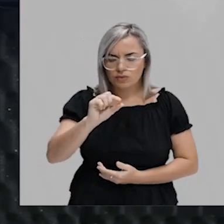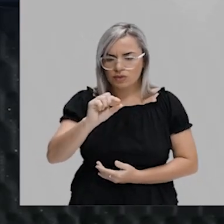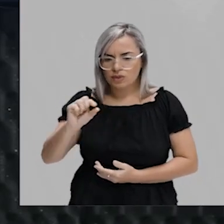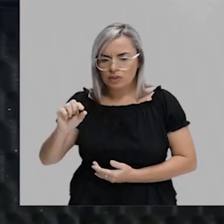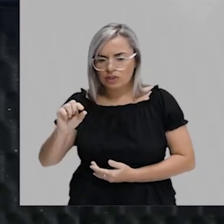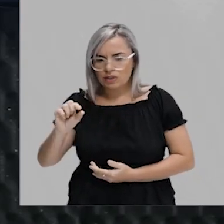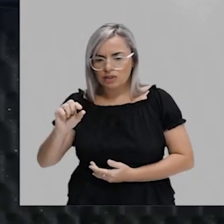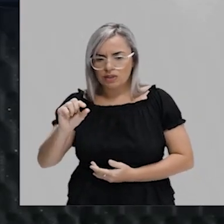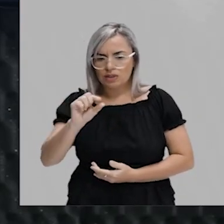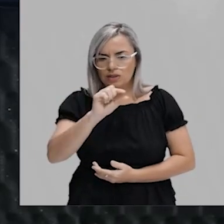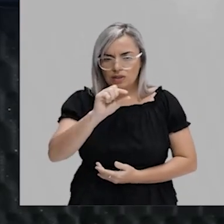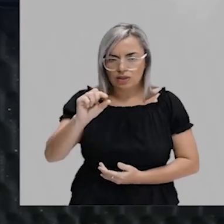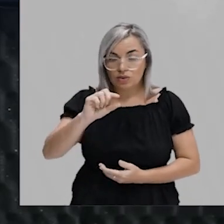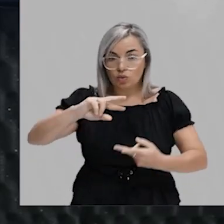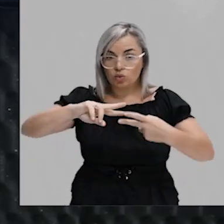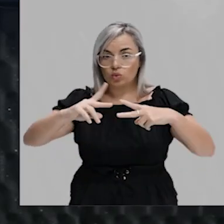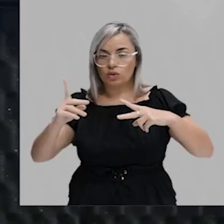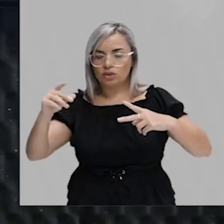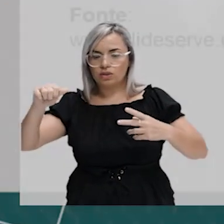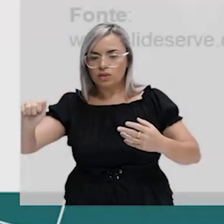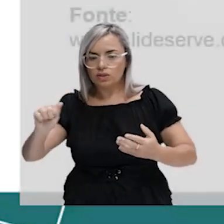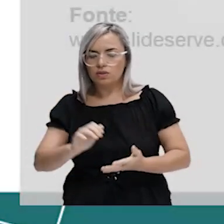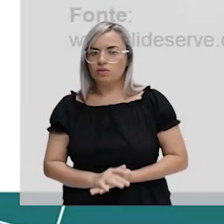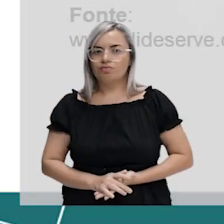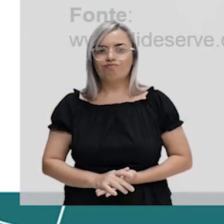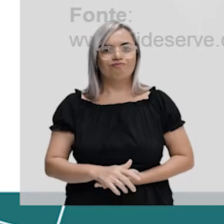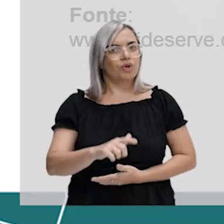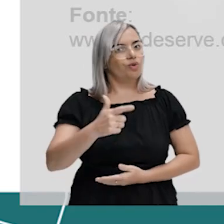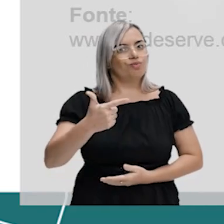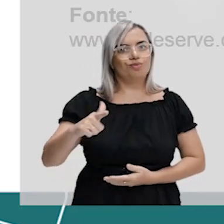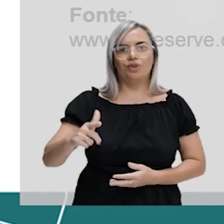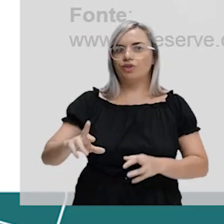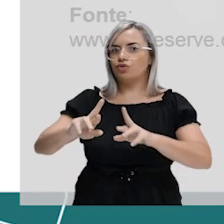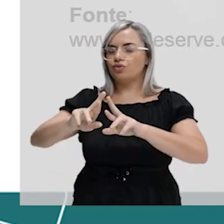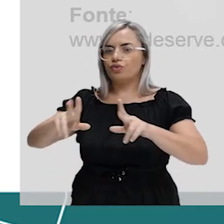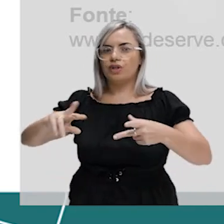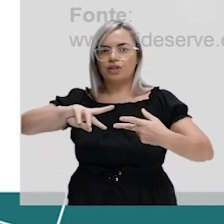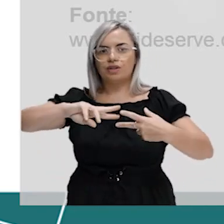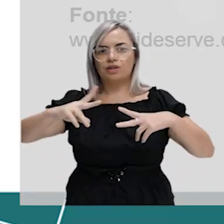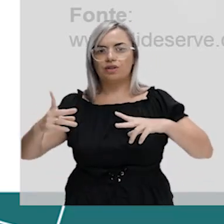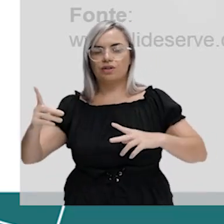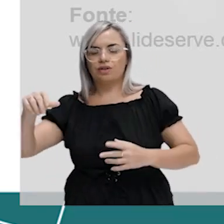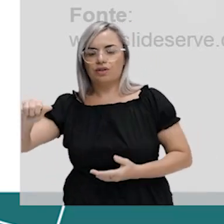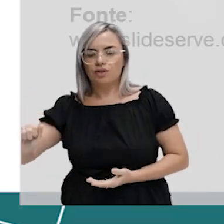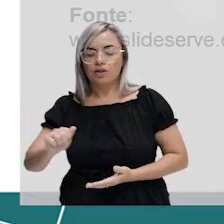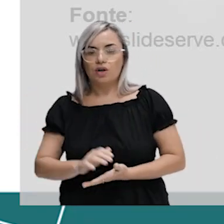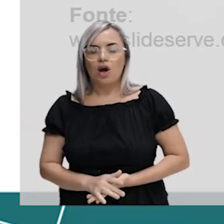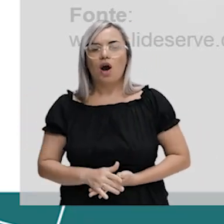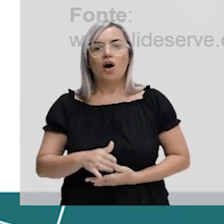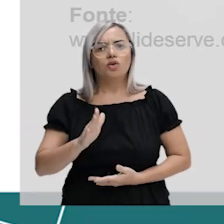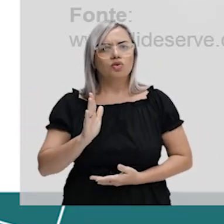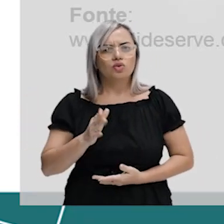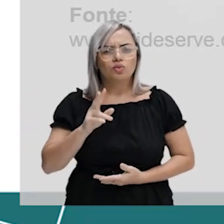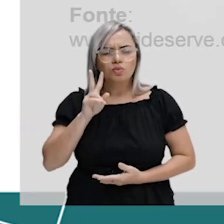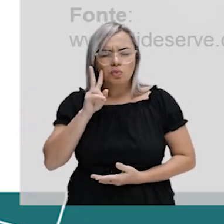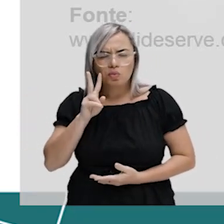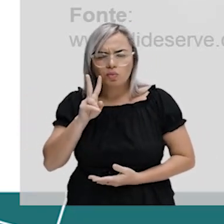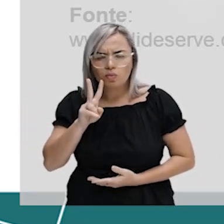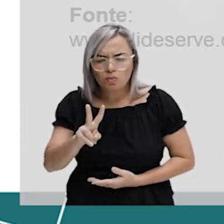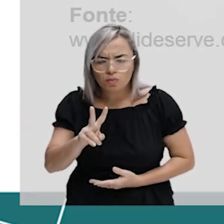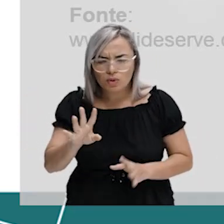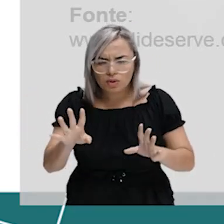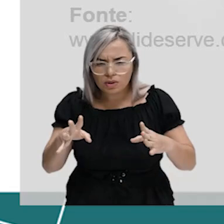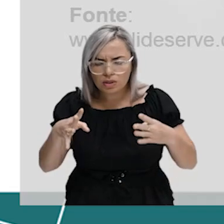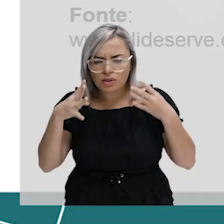igual. Veja, não tem diferença nenhuma. Só olhando eu sei agora, com base